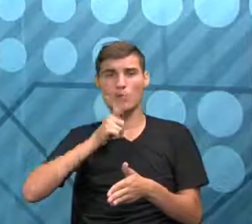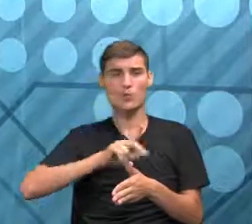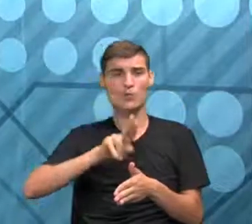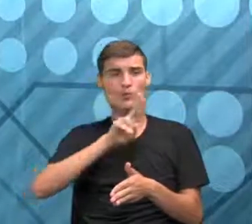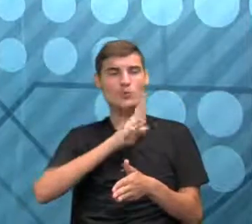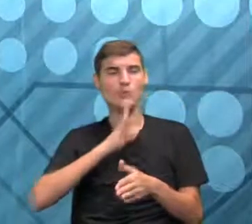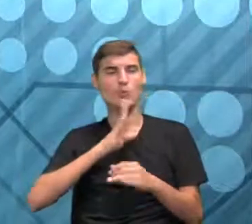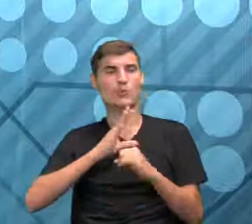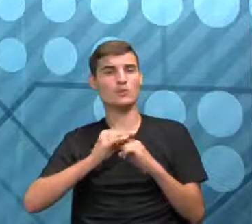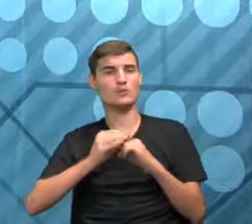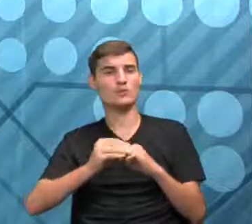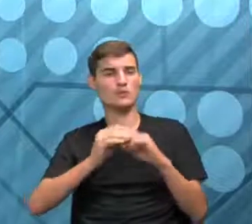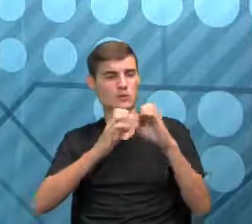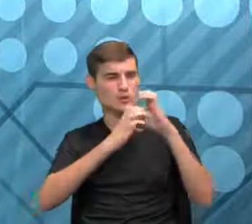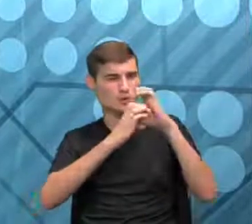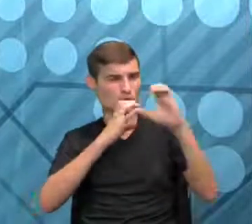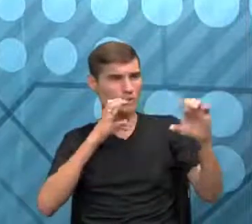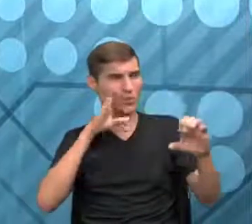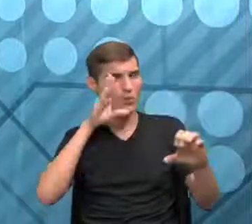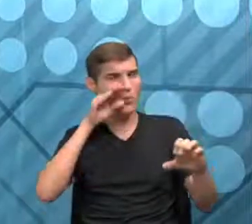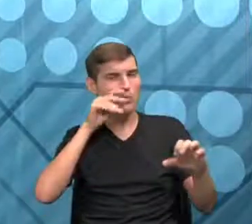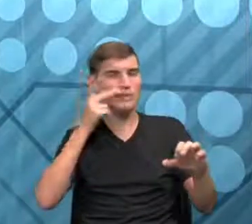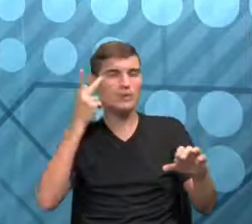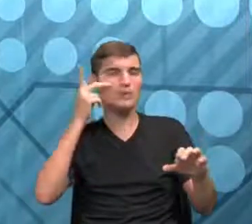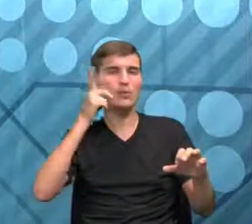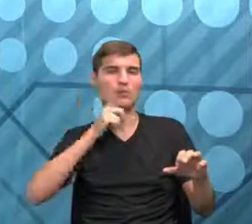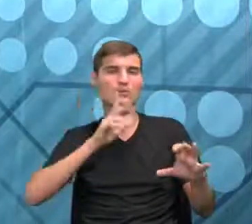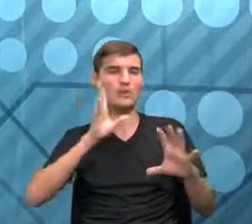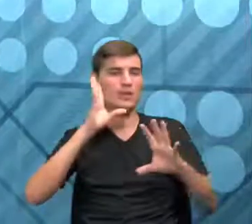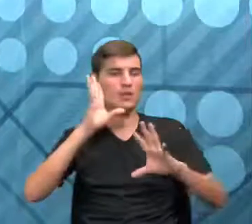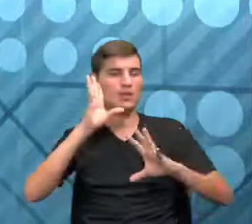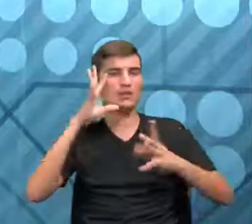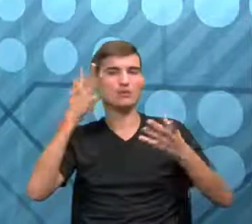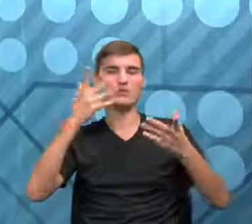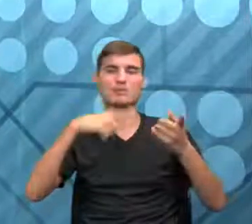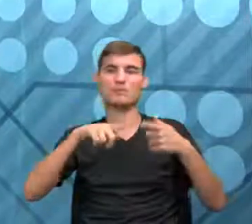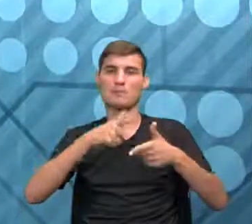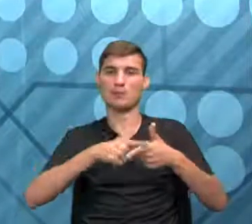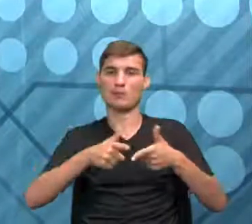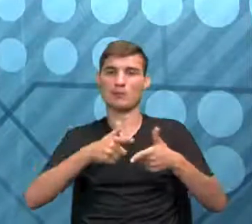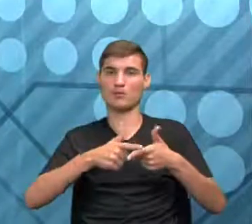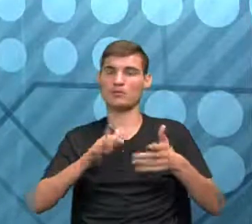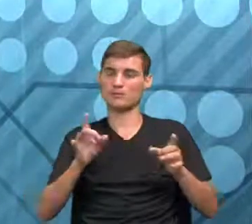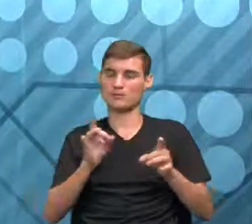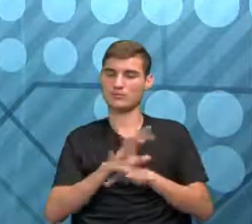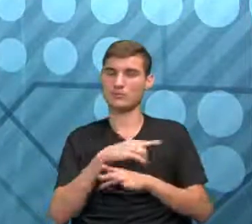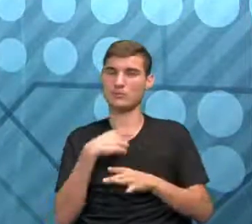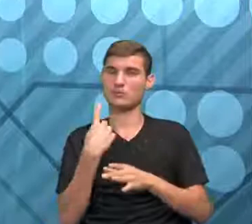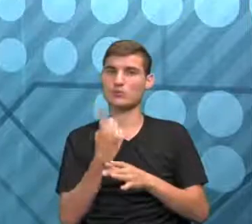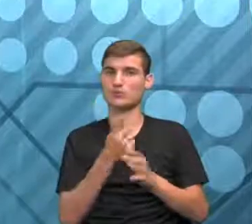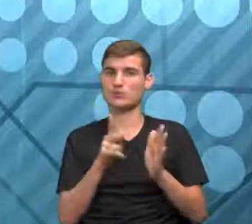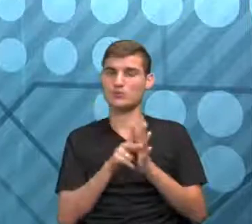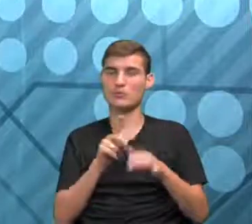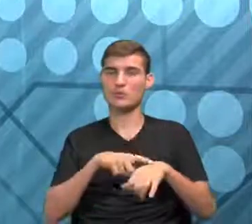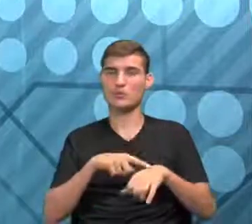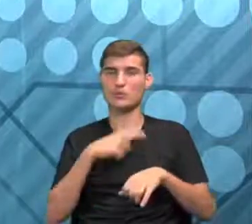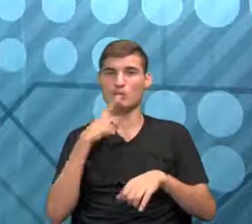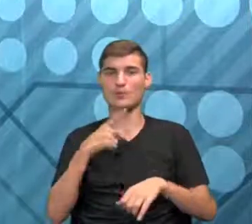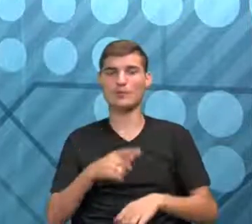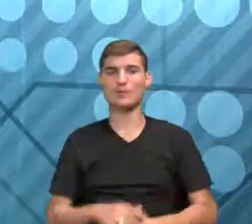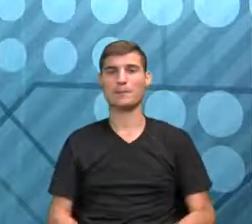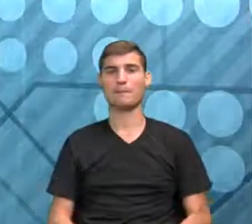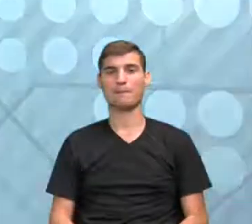seu conhecimento de engenheiro, a sua curiosidade de engenheiro e resolvam muito melhor esse problema. E com isso a gente finaliza então o nosso momento de